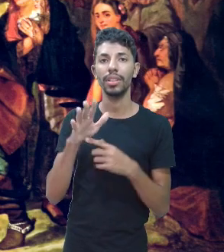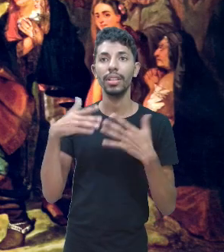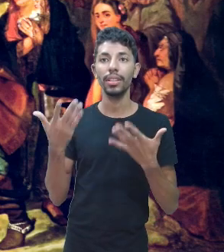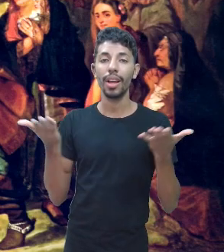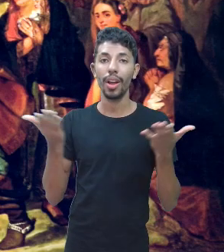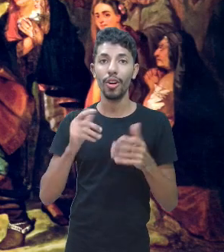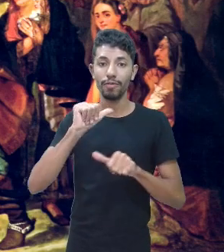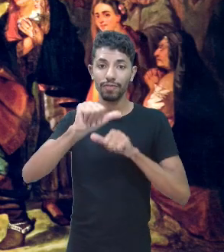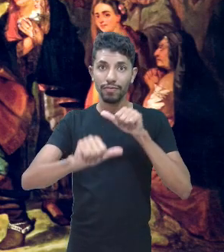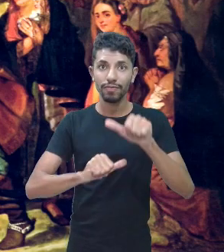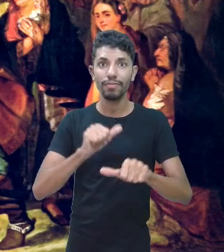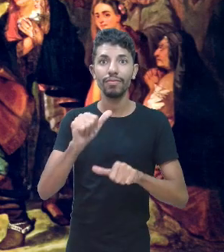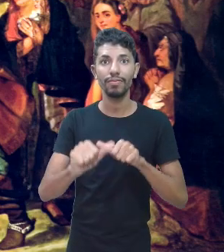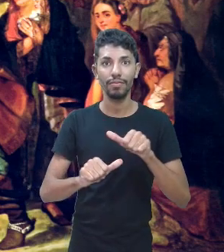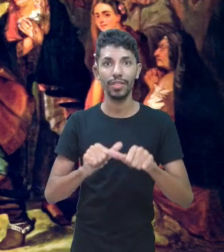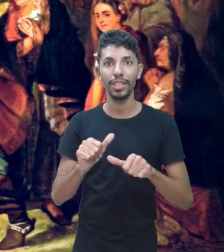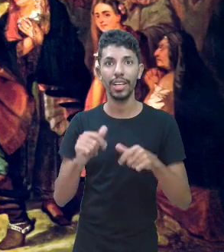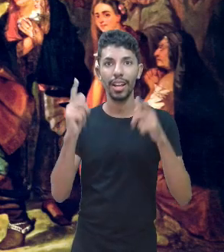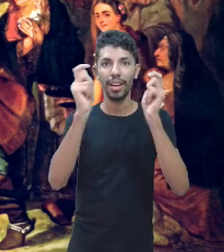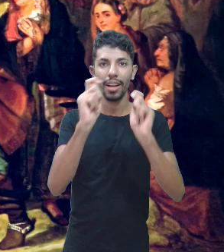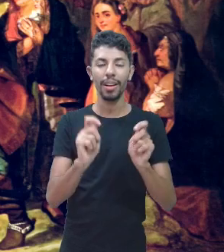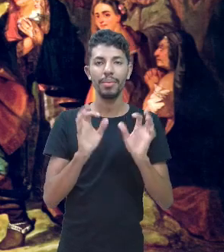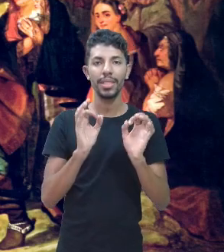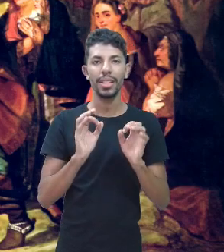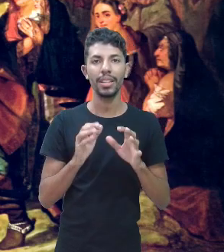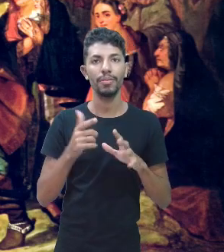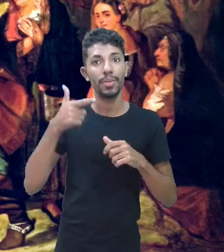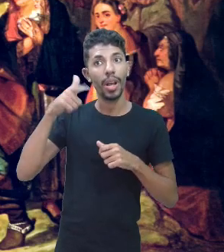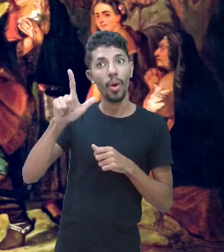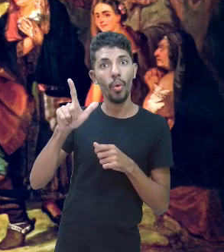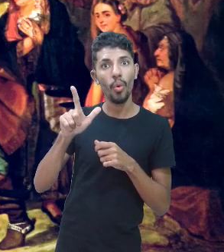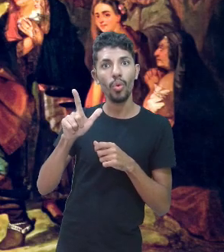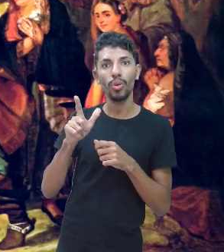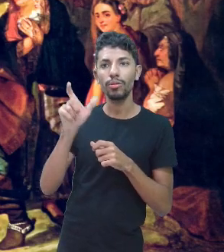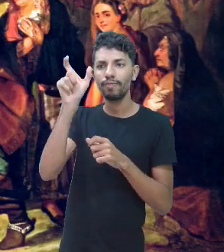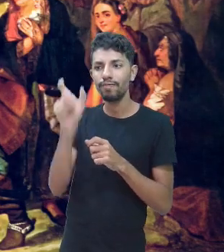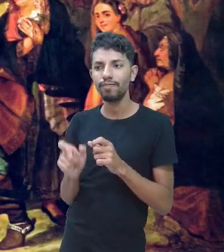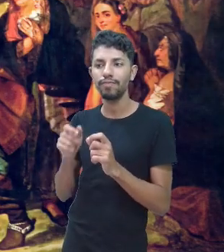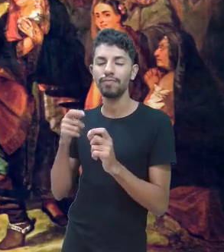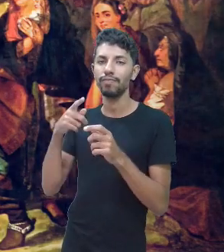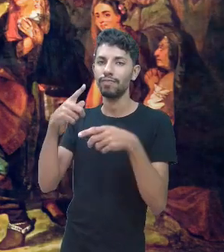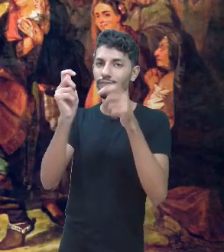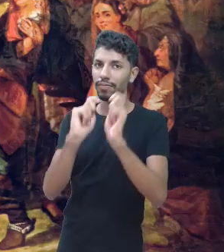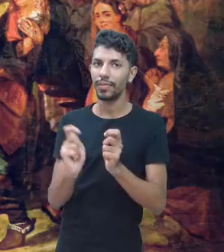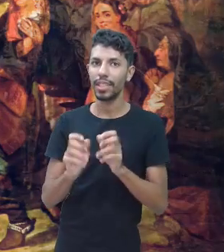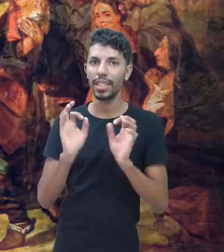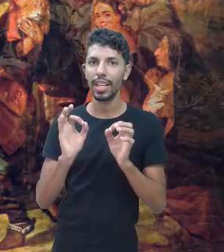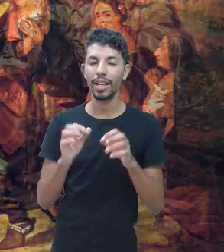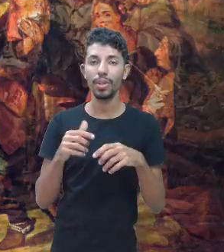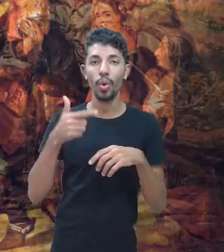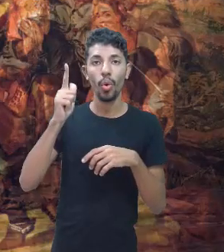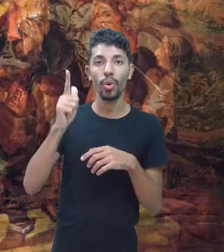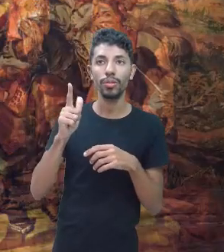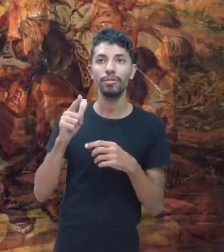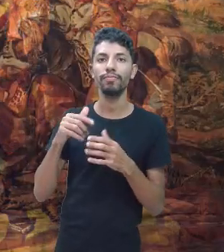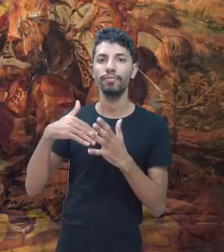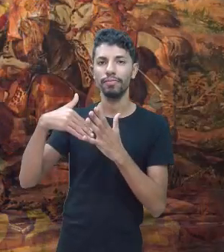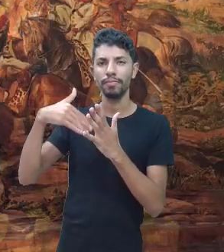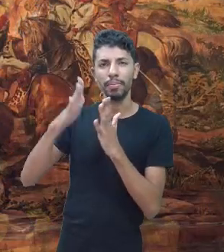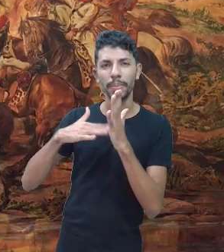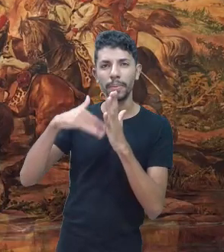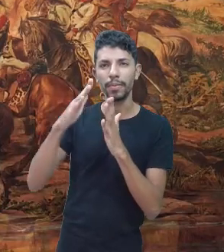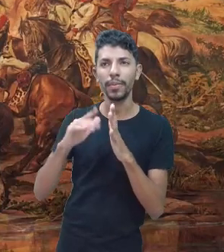vai mudar aqui essa obra justamente para um outro artista, né, pintado por um outro artista, esse